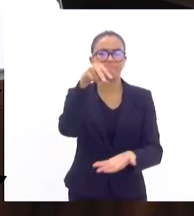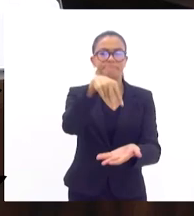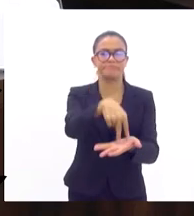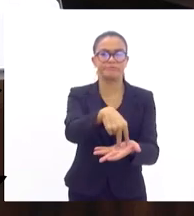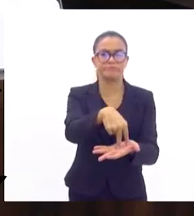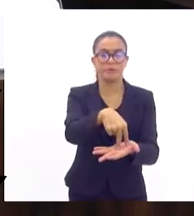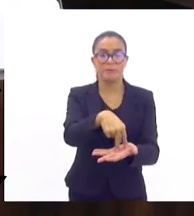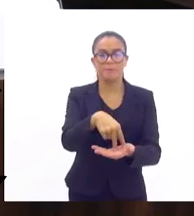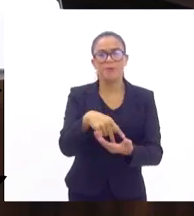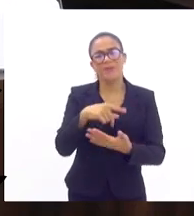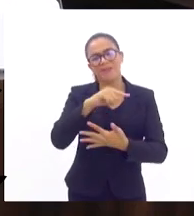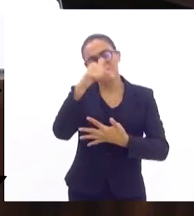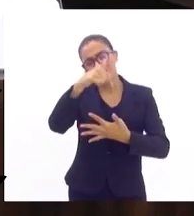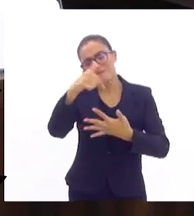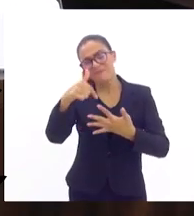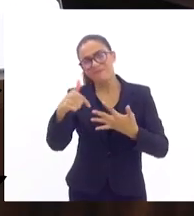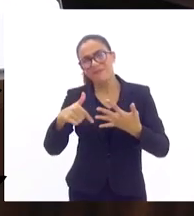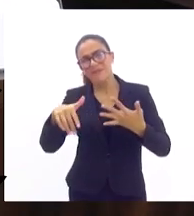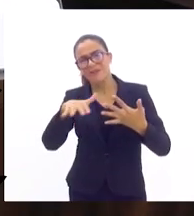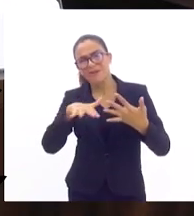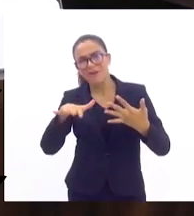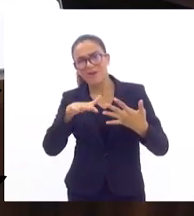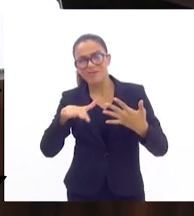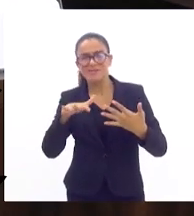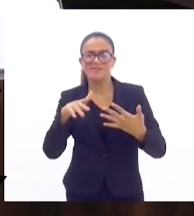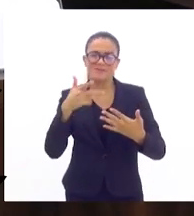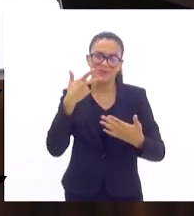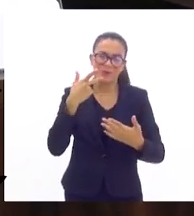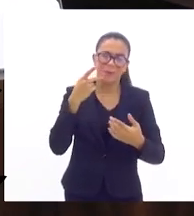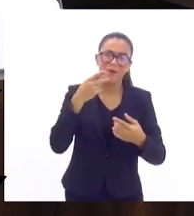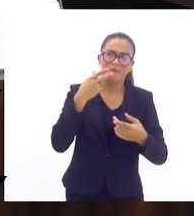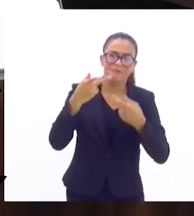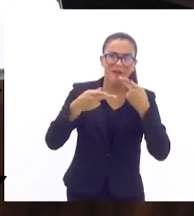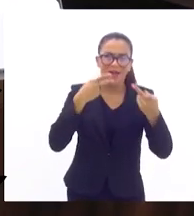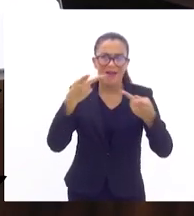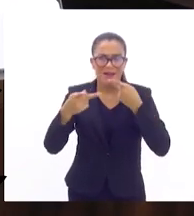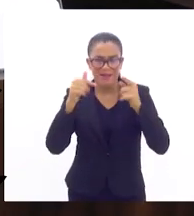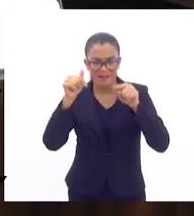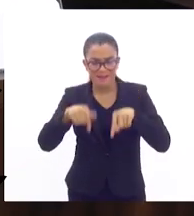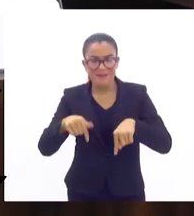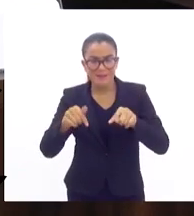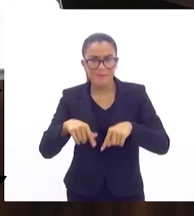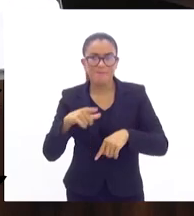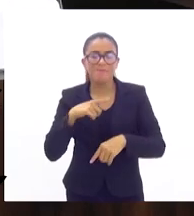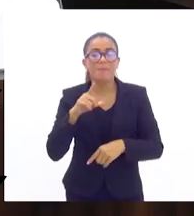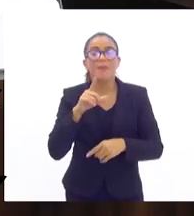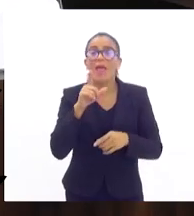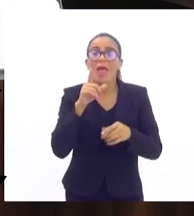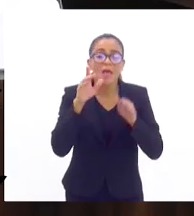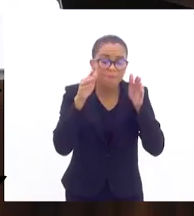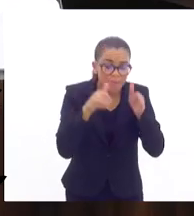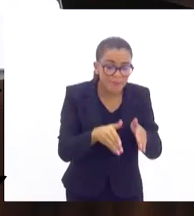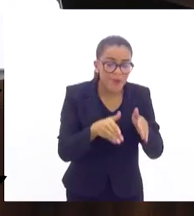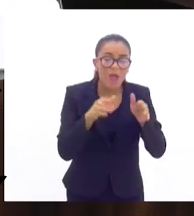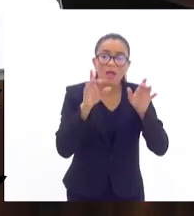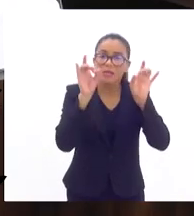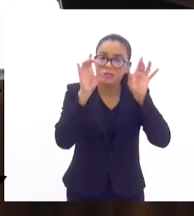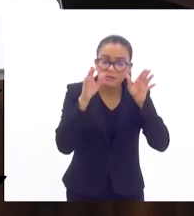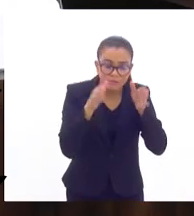foram mencionadas aqui, geralmente quando chegam essas demandas, né, elas chegam, são coisas pontuais e que a gente tem